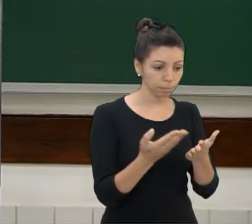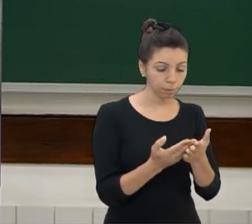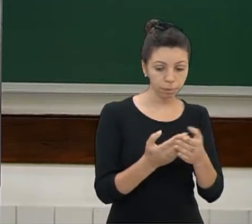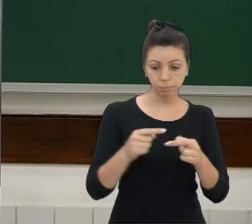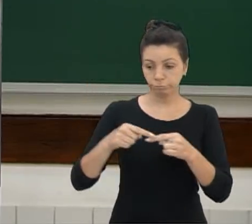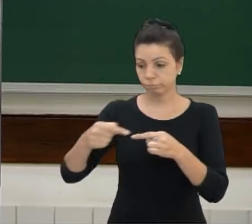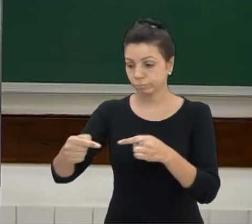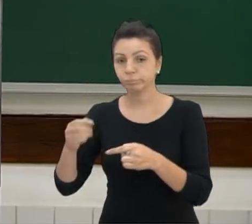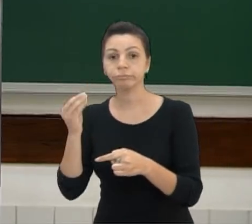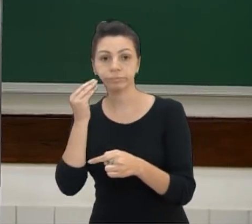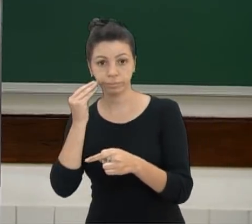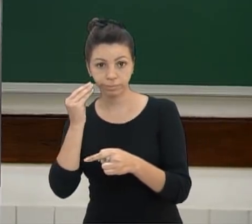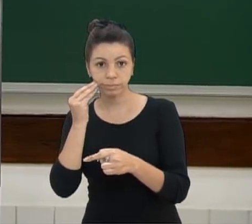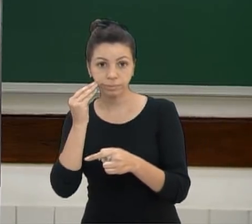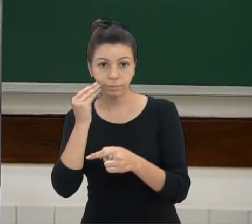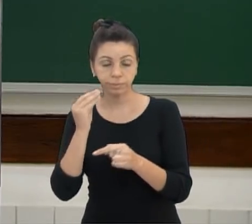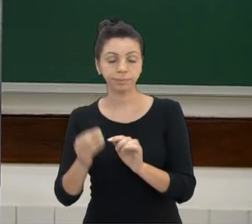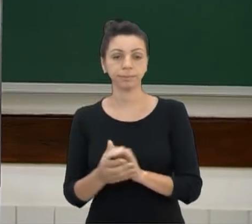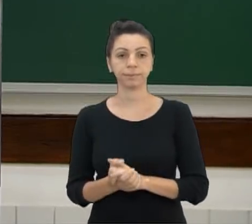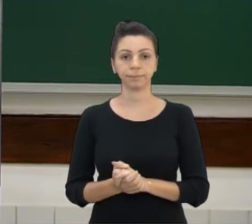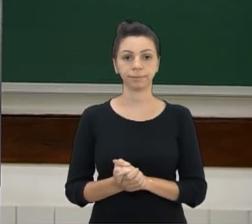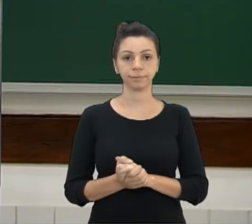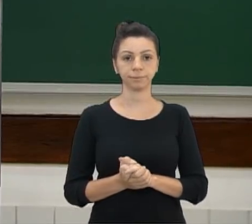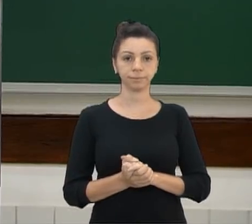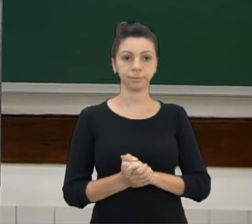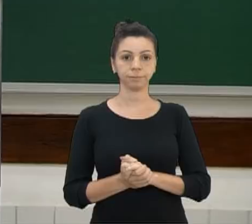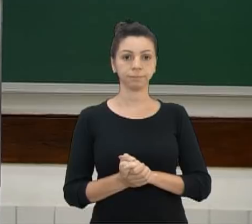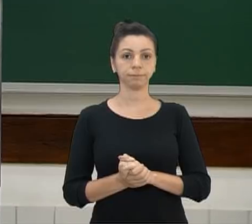em algum momento aí que você tenha disponível na sua casa.